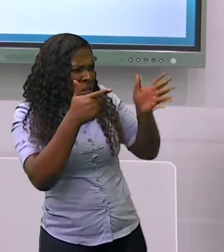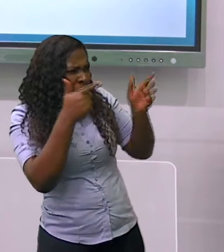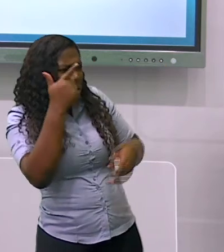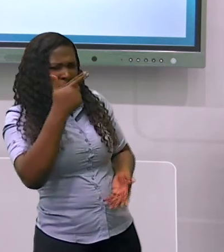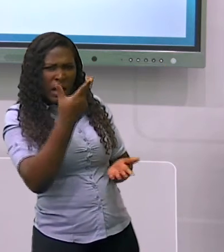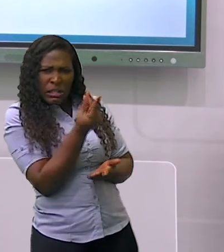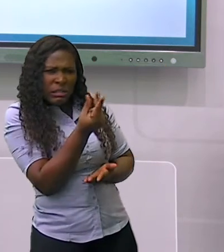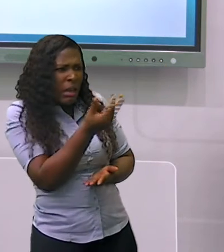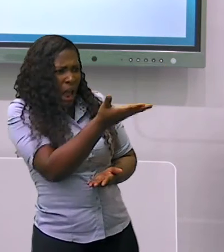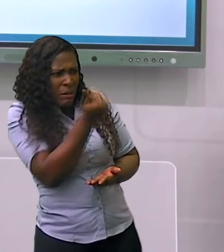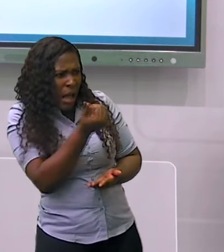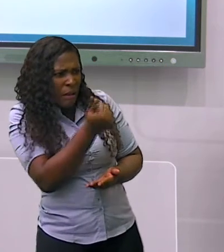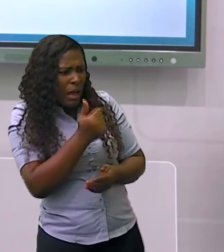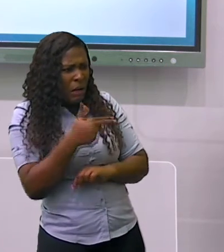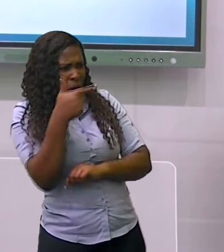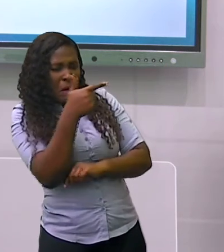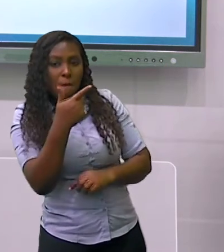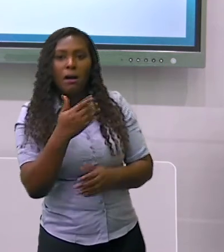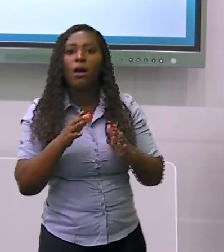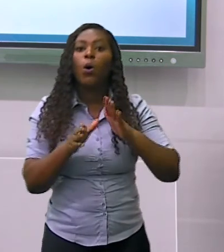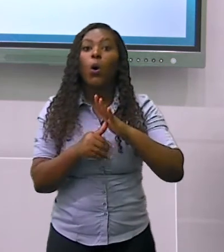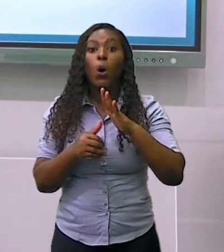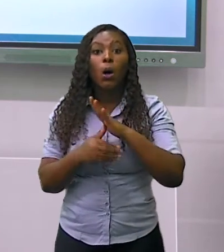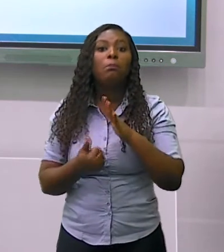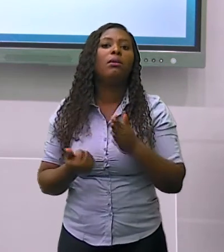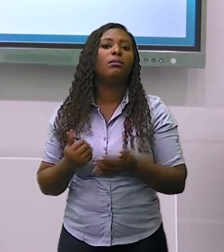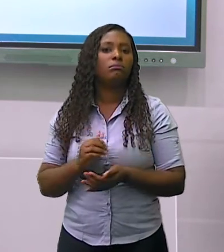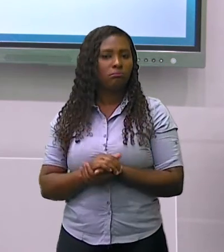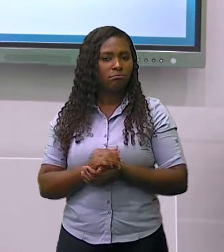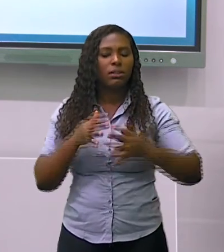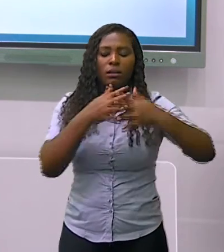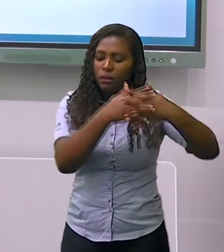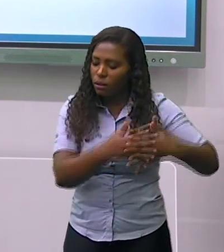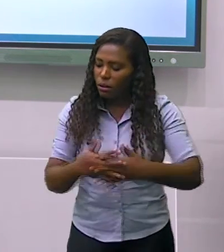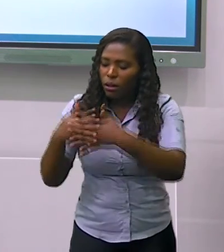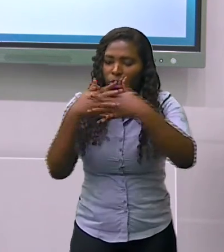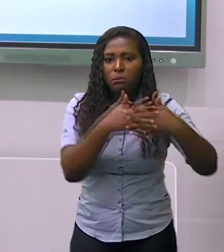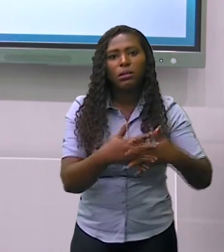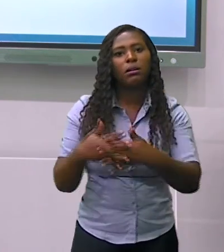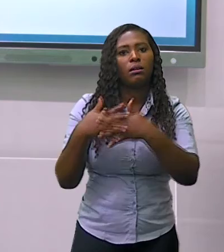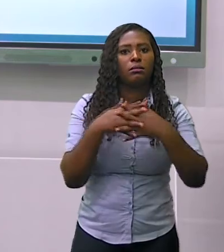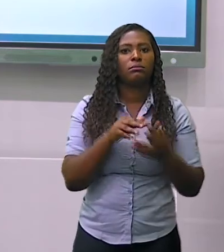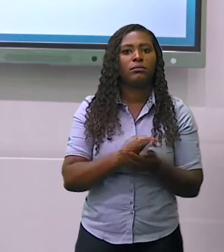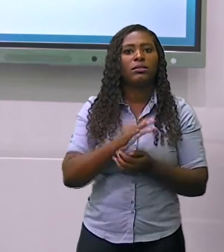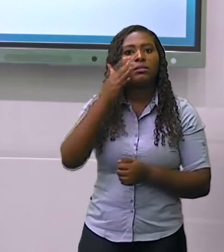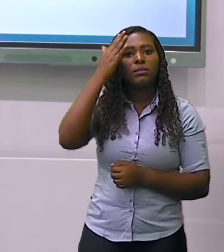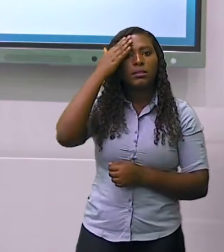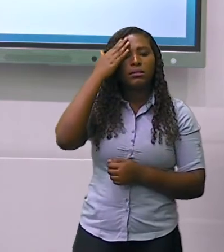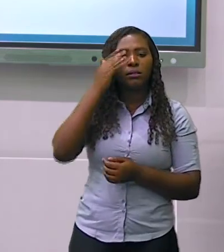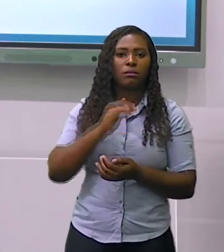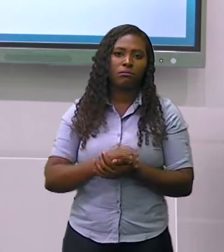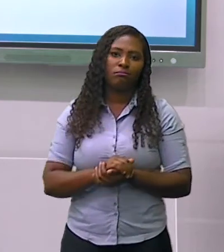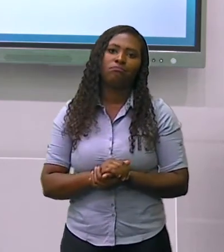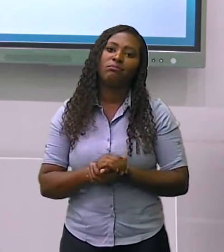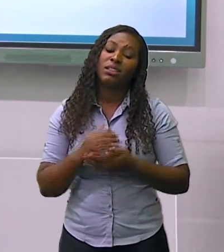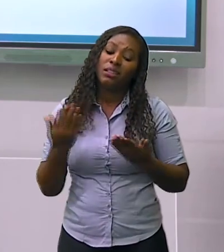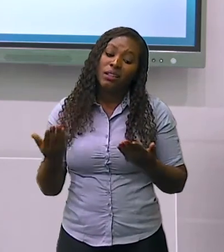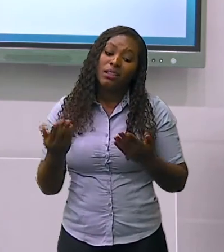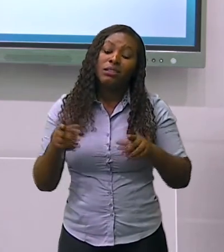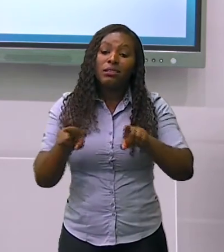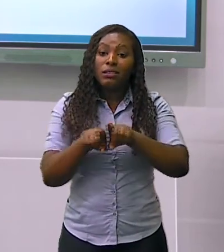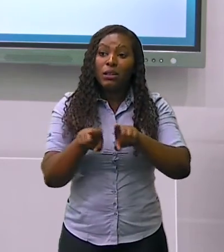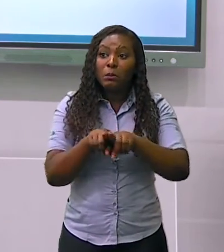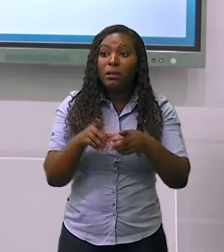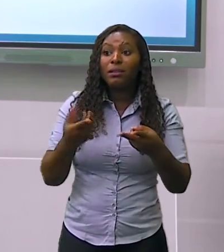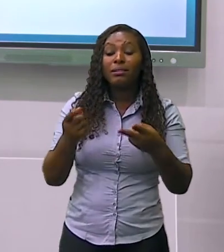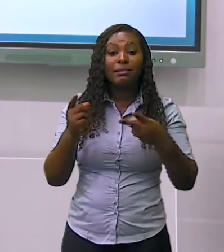Também existem inúmeros riscos associados às más condições das rodovias,